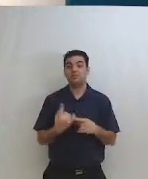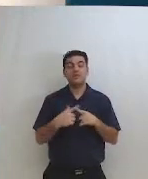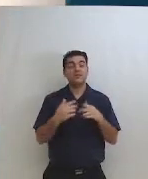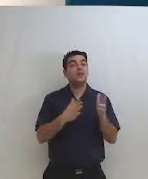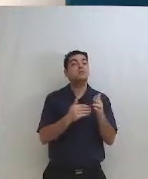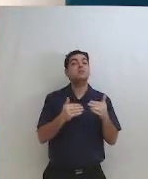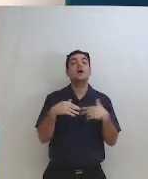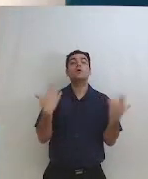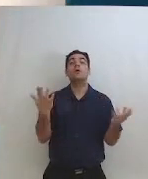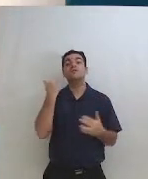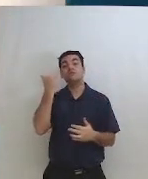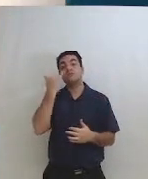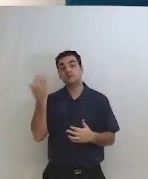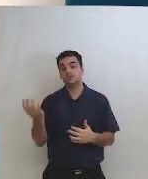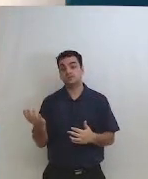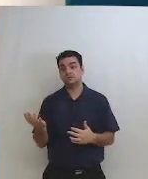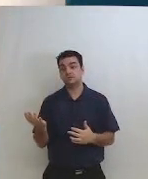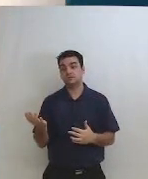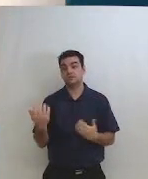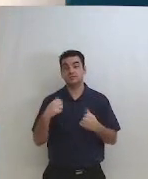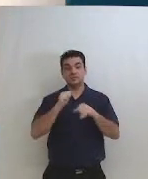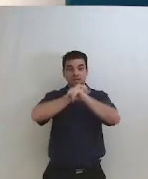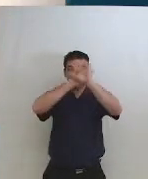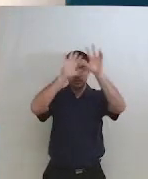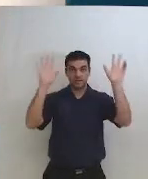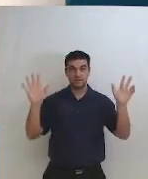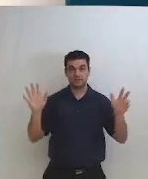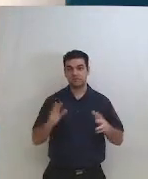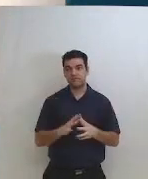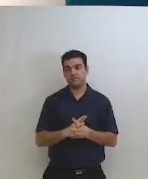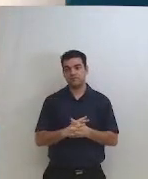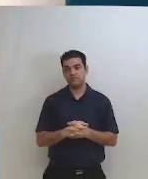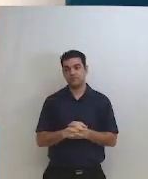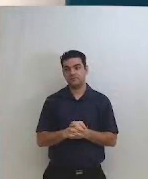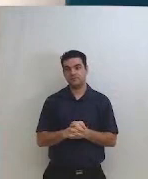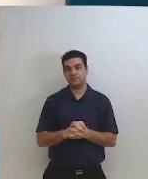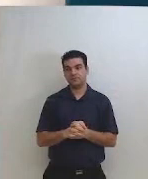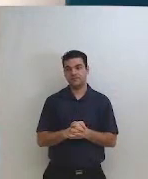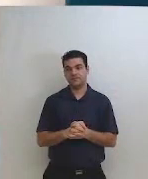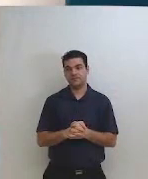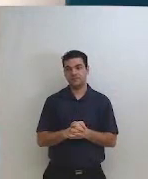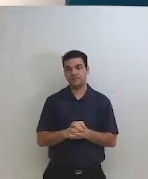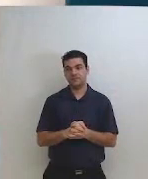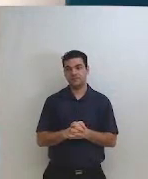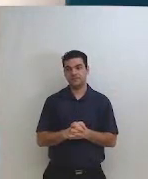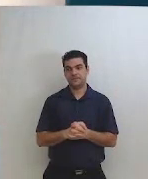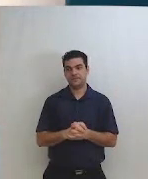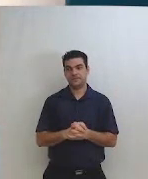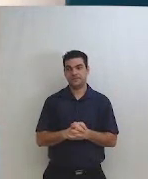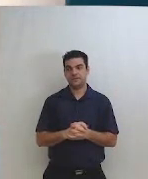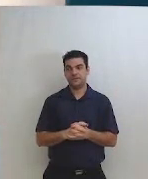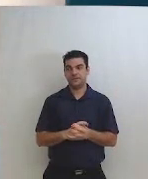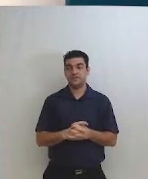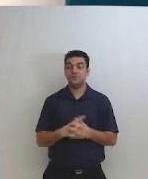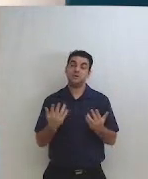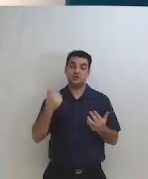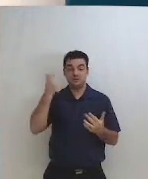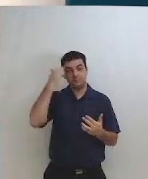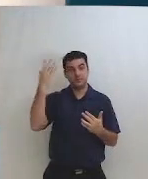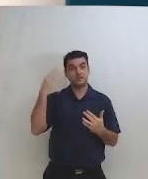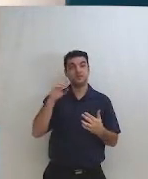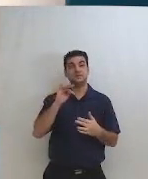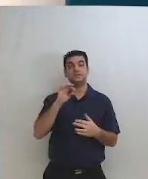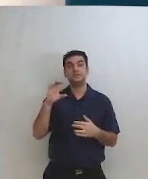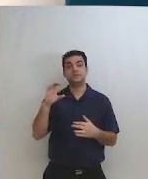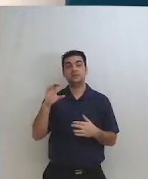que foram expressamente indicadas. A Google não vai desobedecer a ordem se considerar esse etc. como algo muito vago.